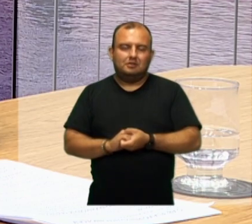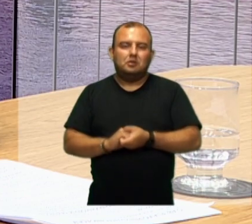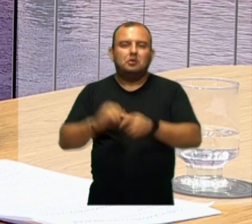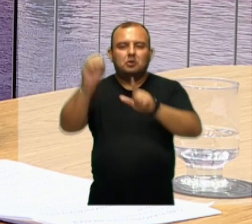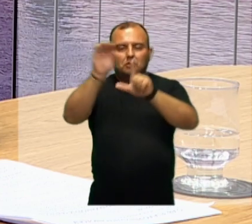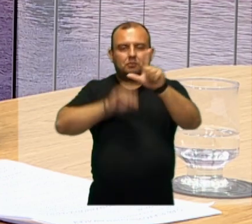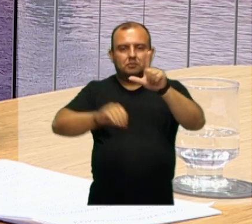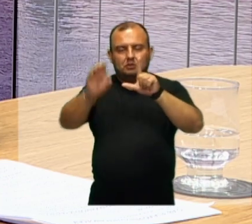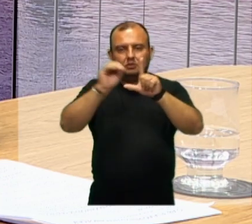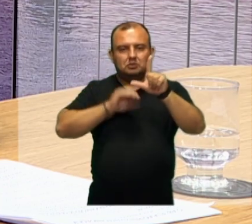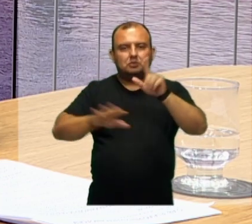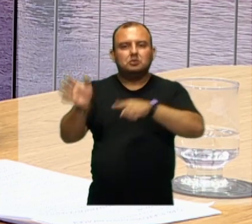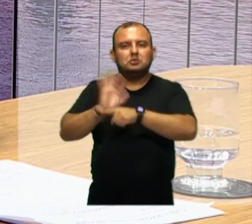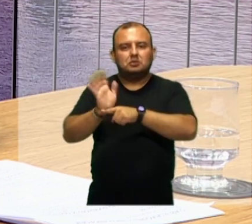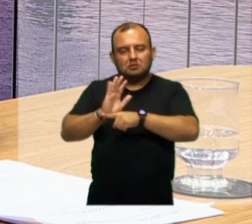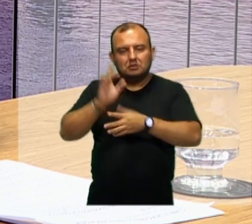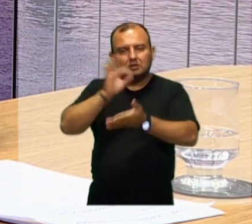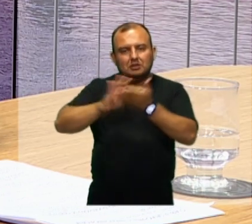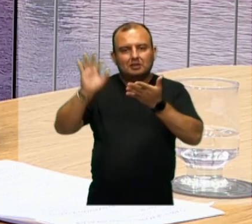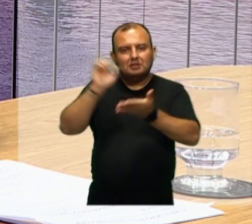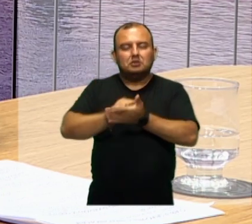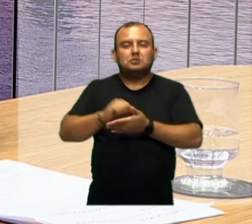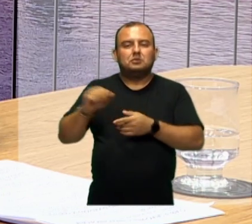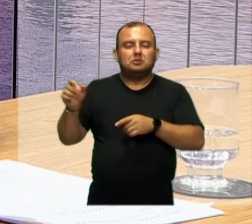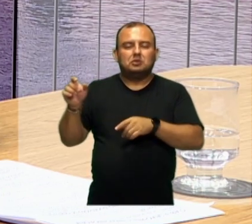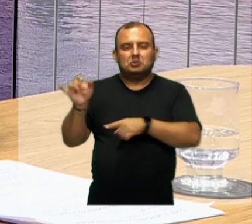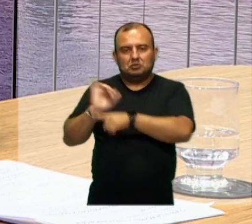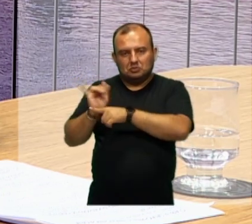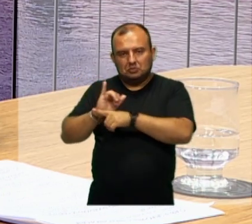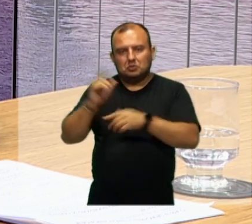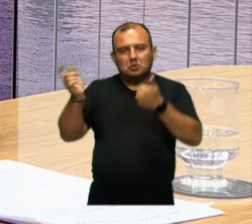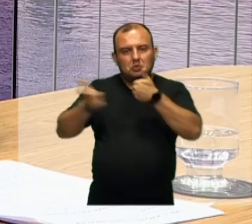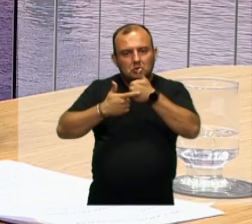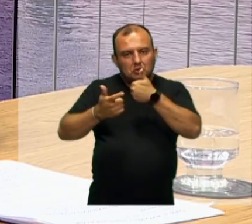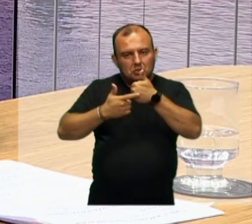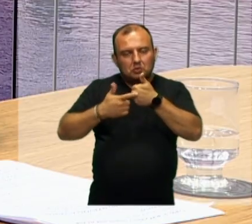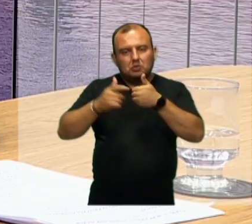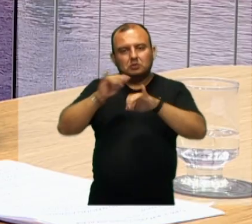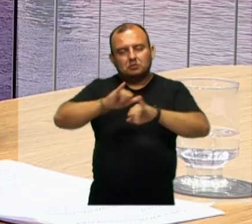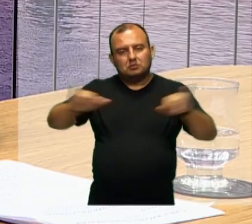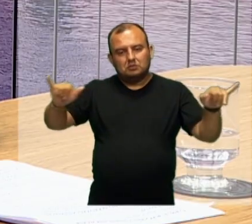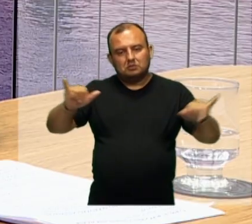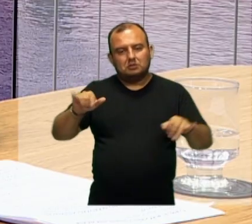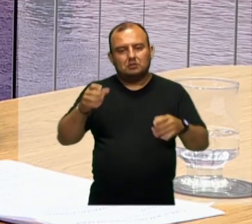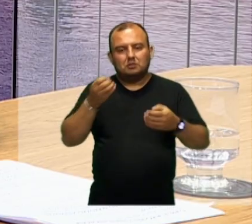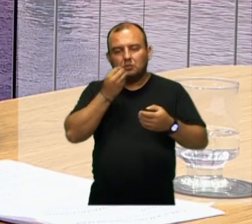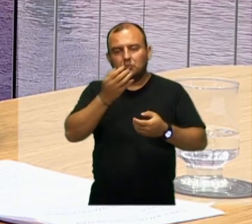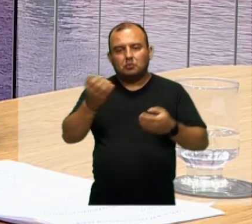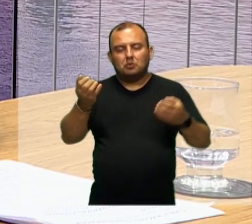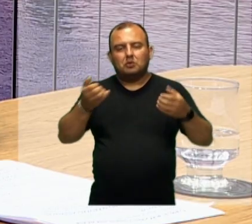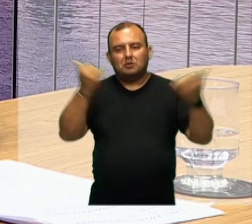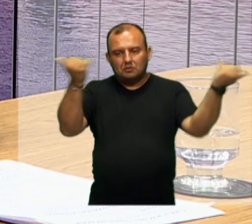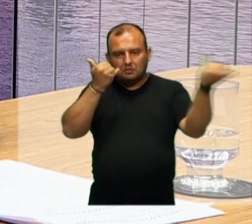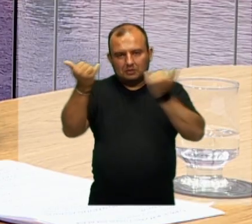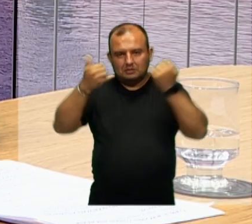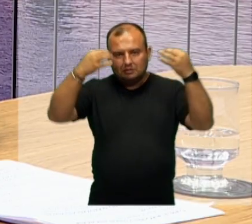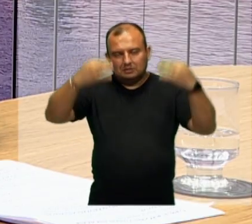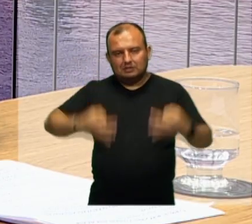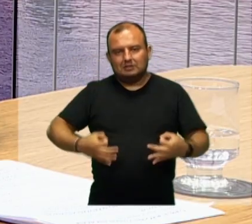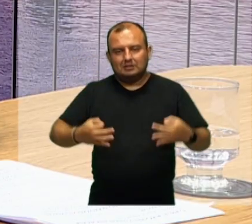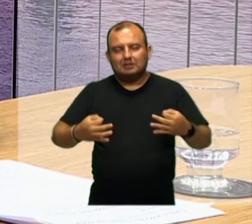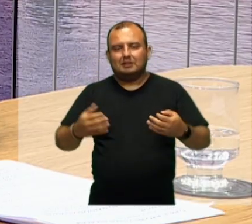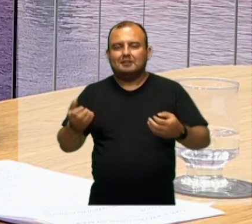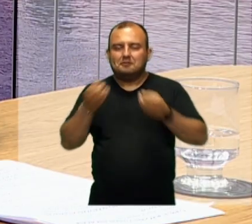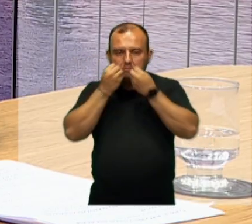os nossos vídeos, se inscreva no nosso canal, curta as nossas publicações e faça boas informações e